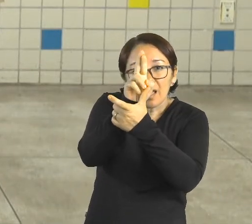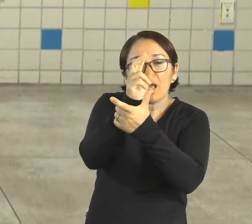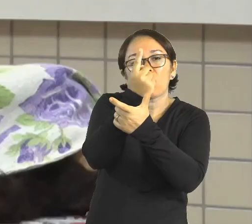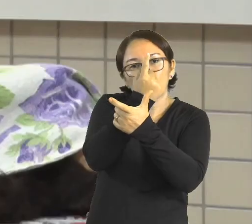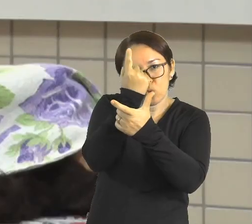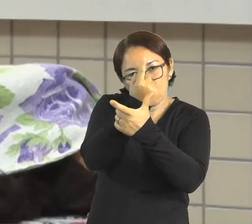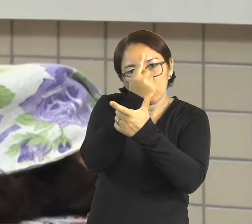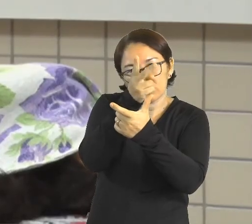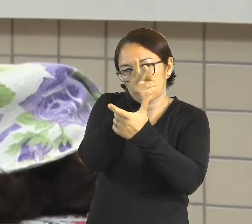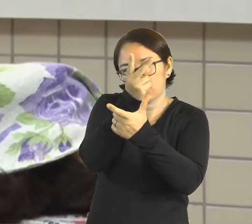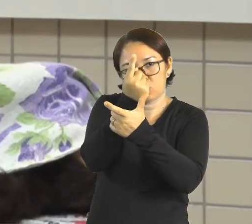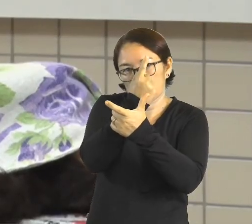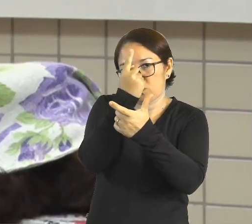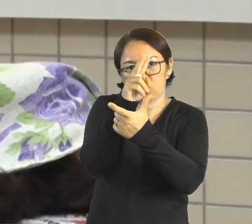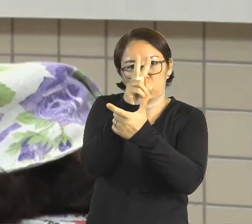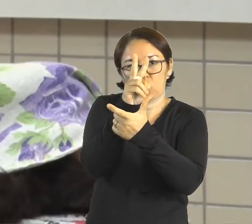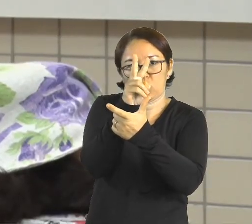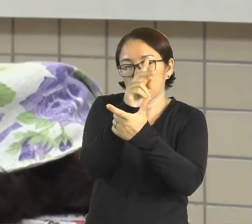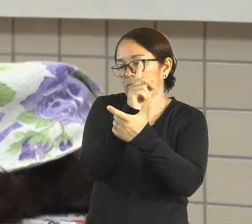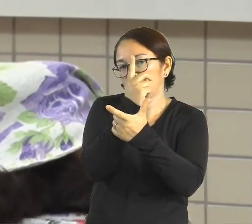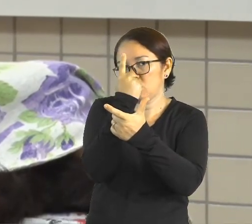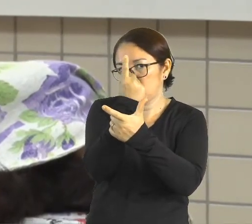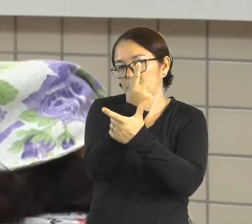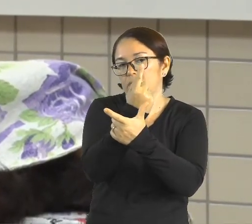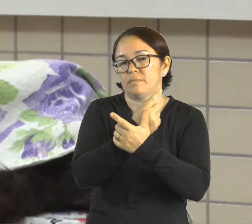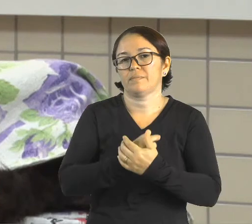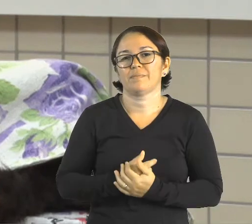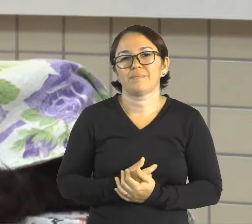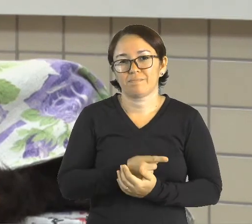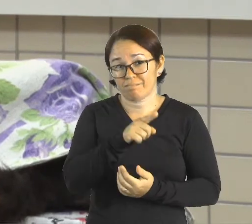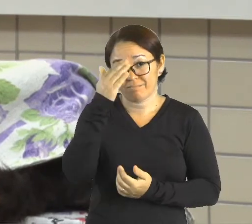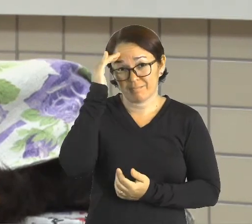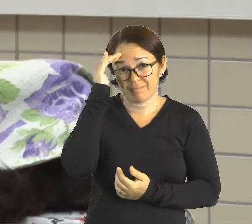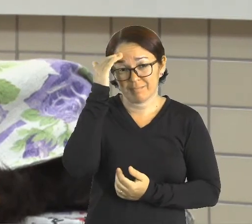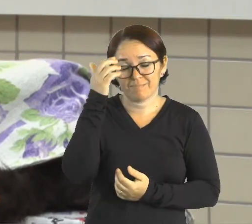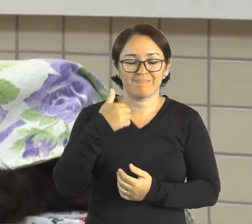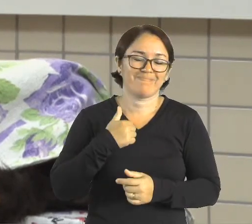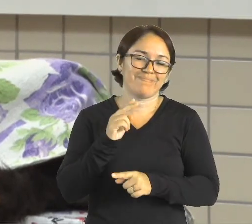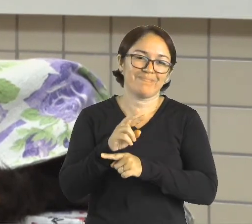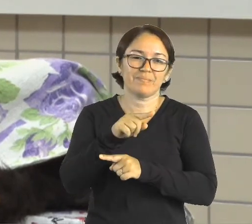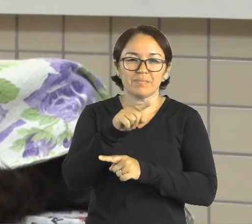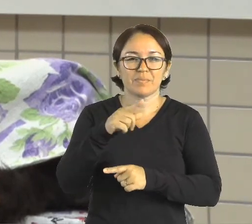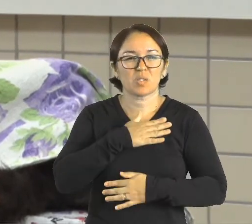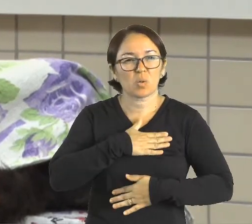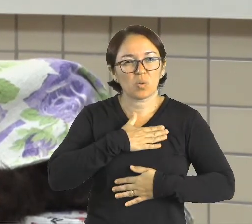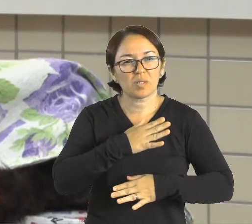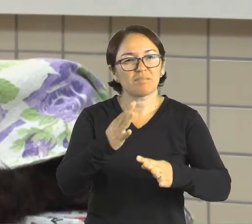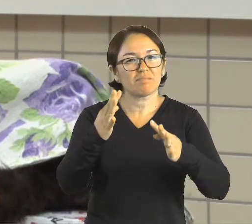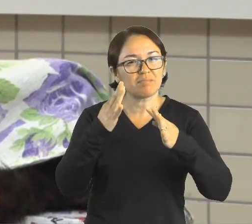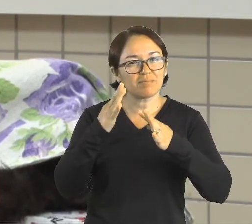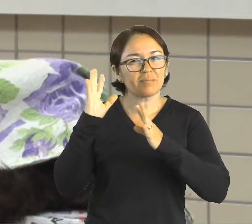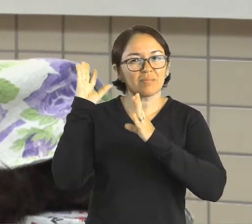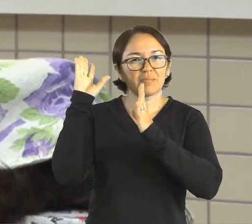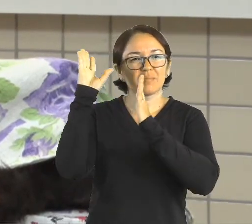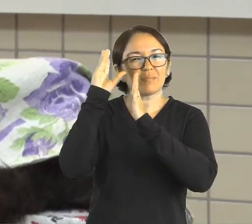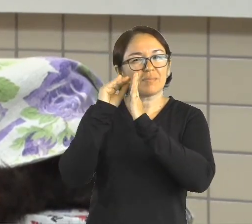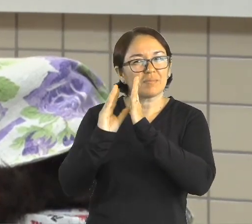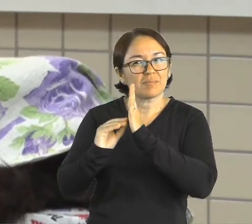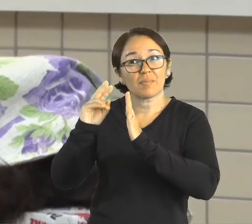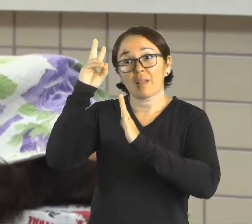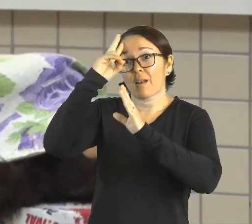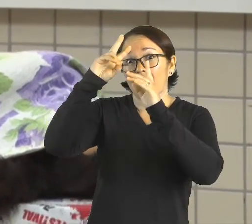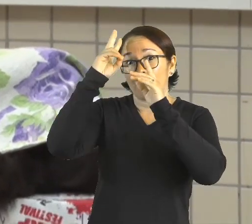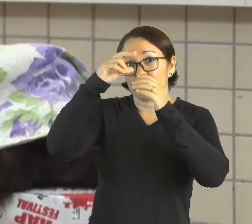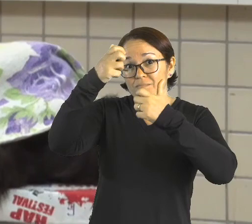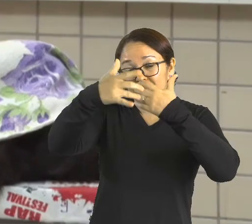Compreenderam? Gente, espero que vocês tenham gostado, que vocês tenham prestado atenção na revisão. Lembrar que esse bloco se